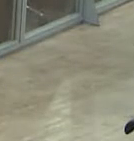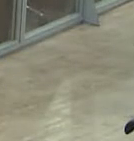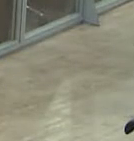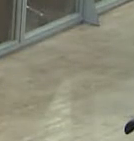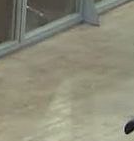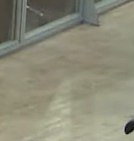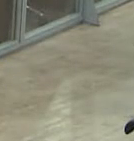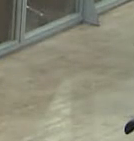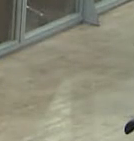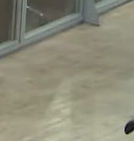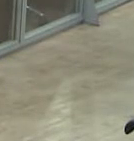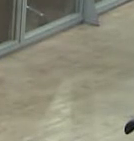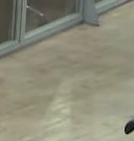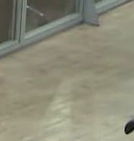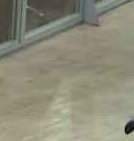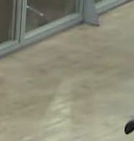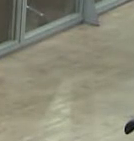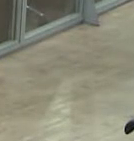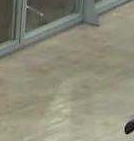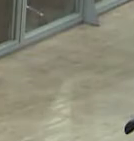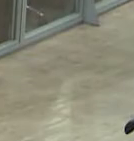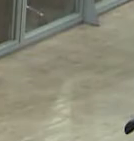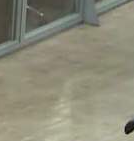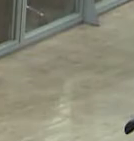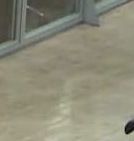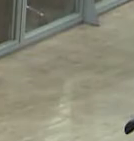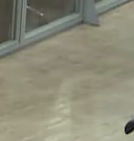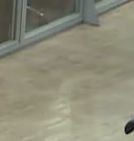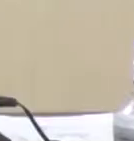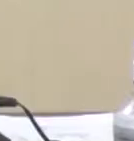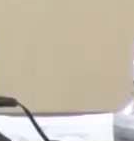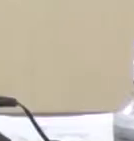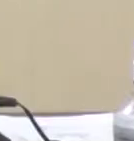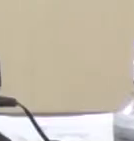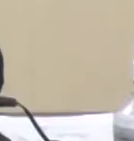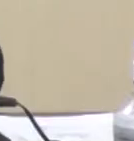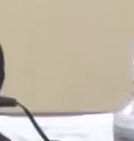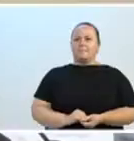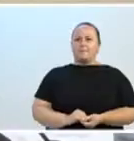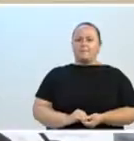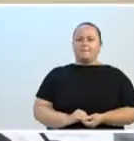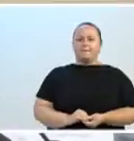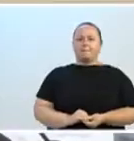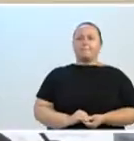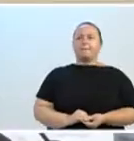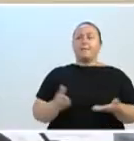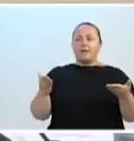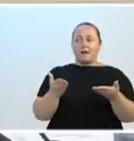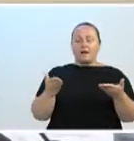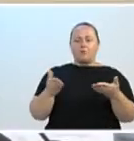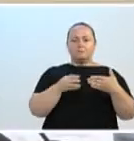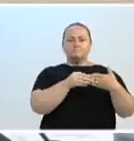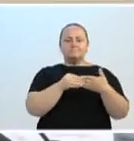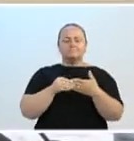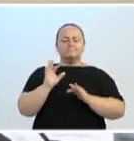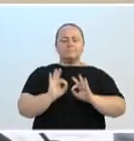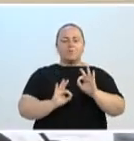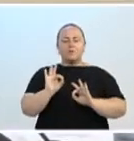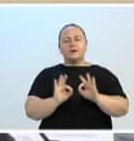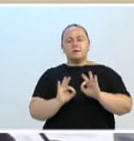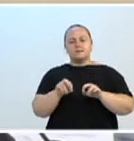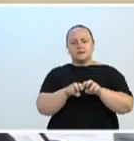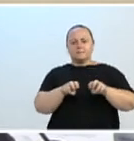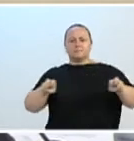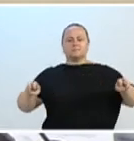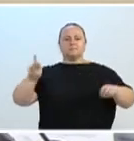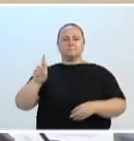Colegas, vereadoras, vereadores, comunidade, dou por reaberto aqui o processo de condução da eleição da mesa diretora